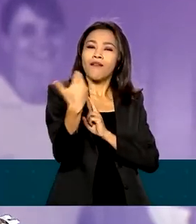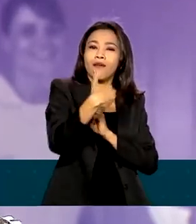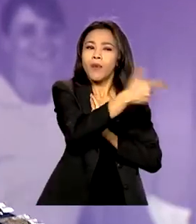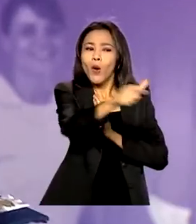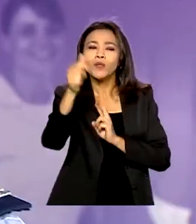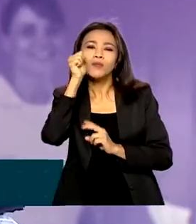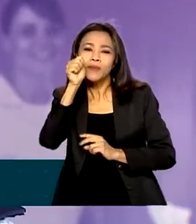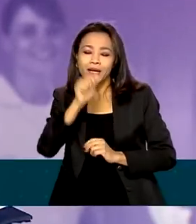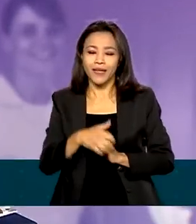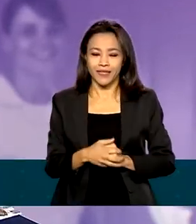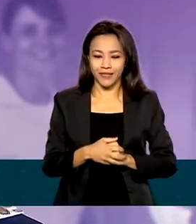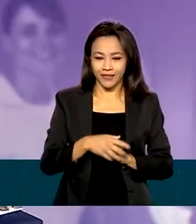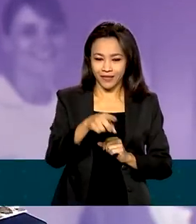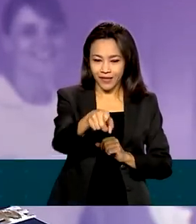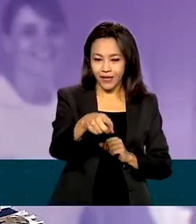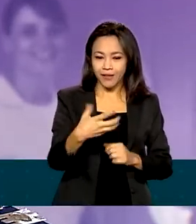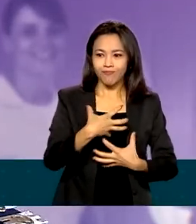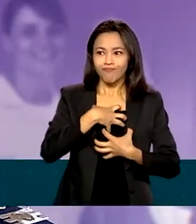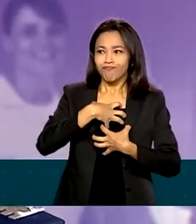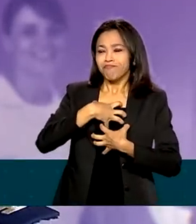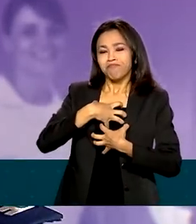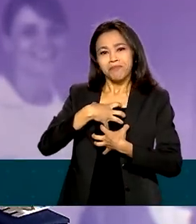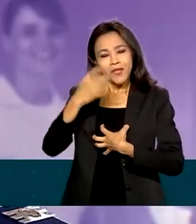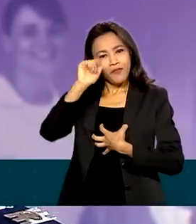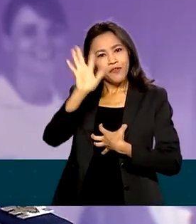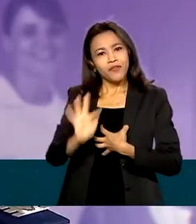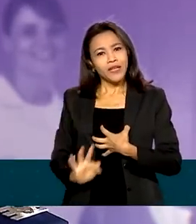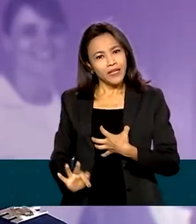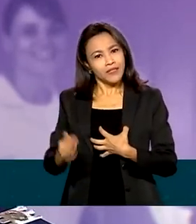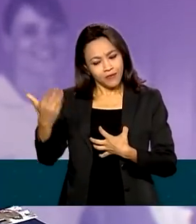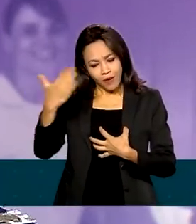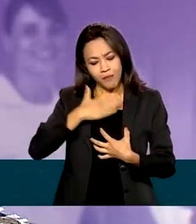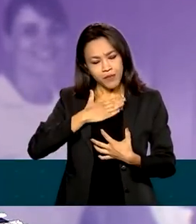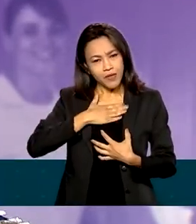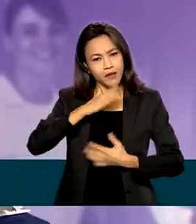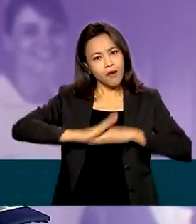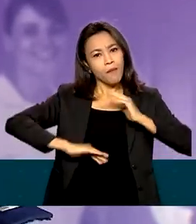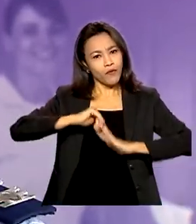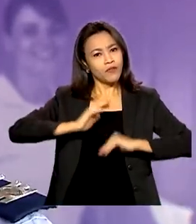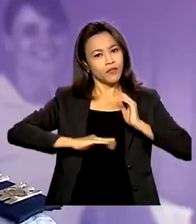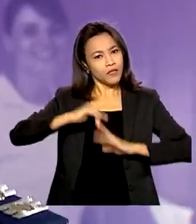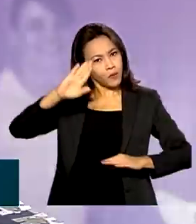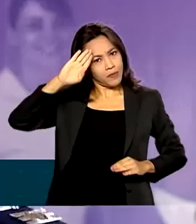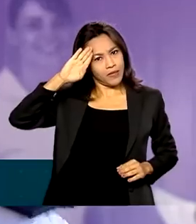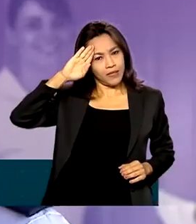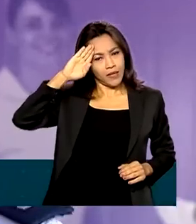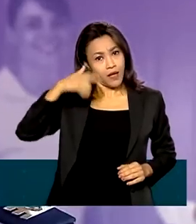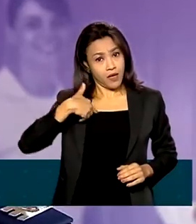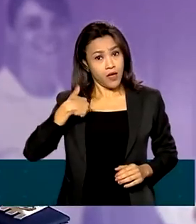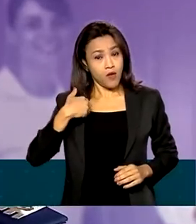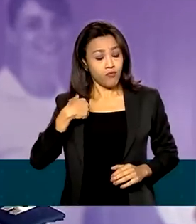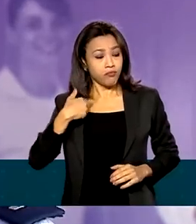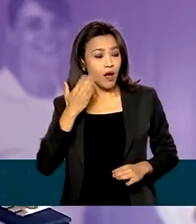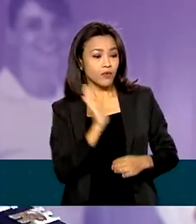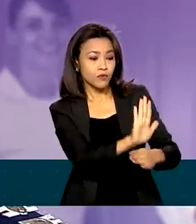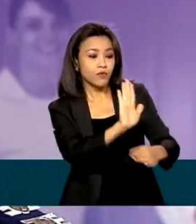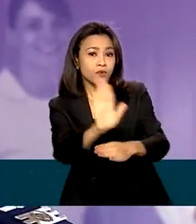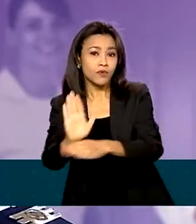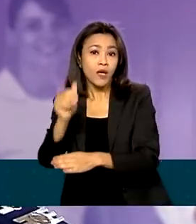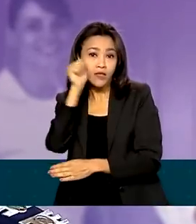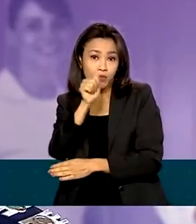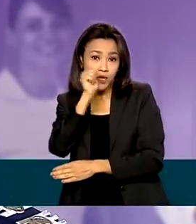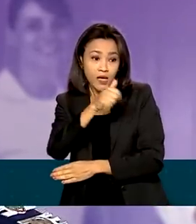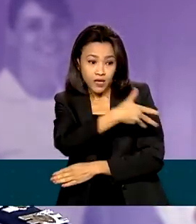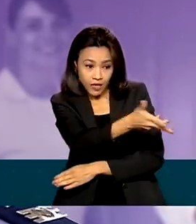está me inspirando, né? Eu fico muito feliz em poder, com a minha carreira militar, poder ajudar, né, as mulheres